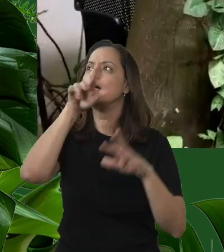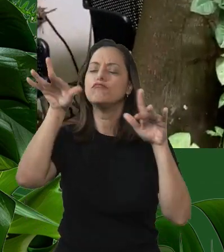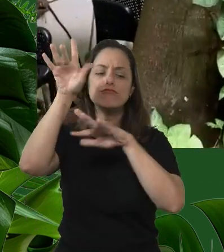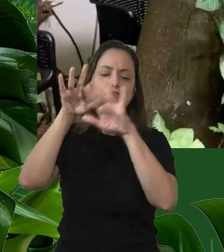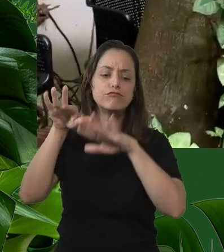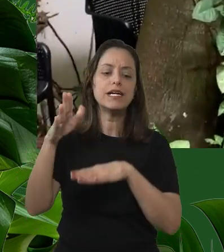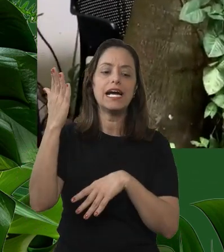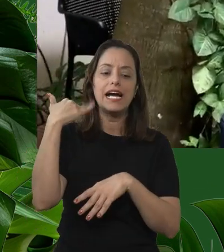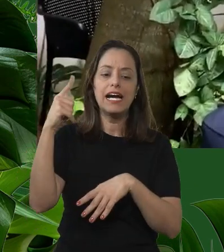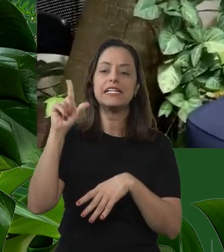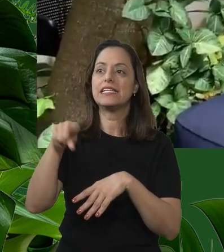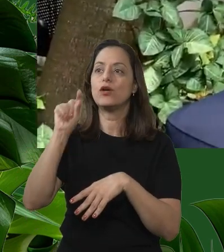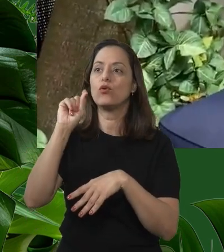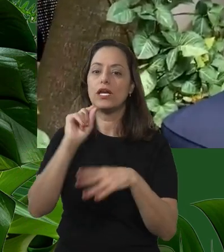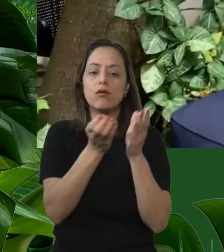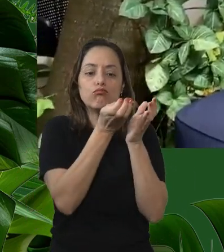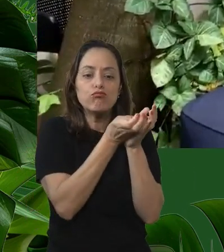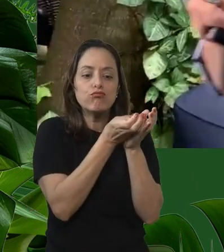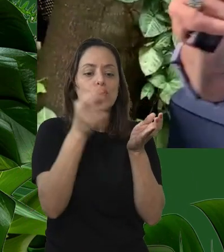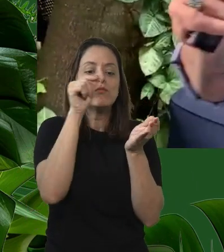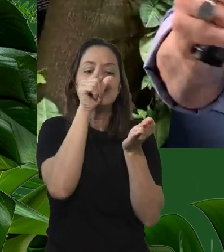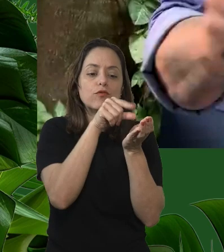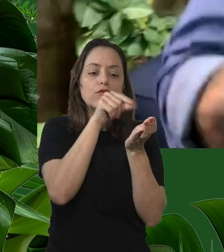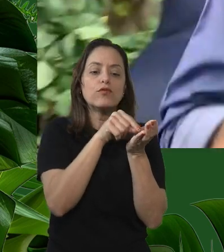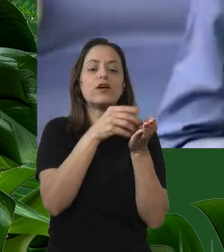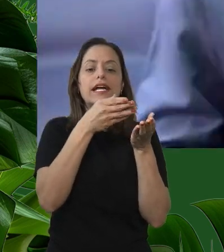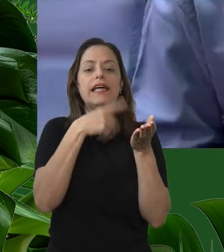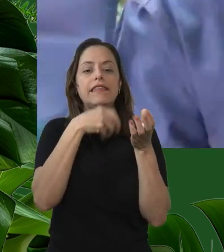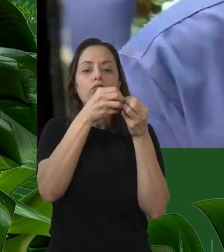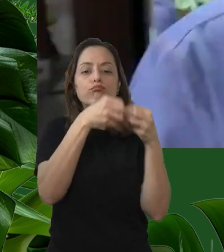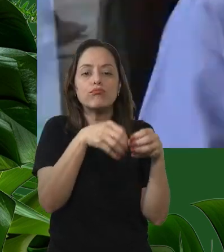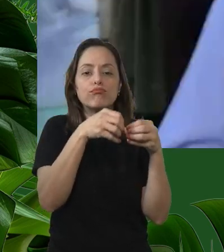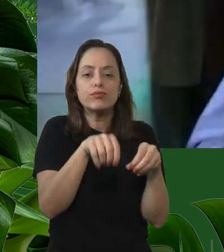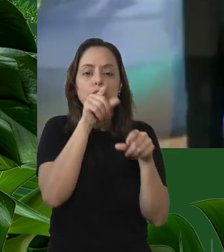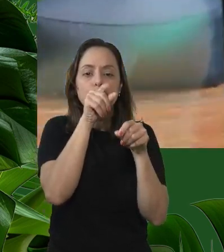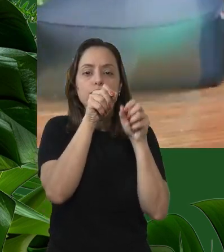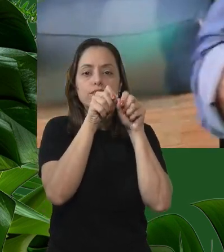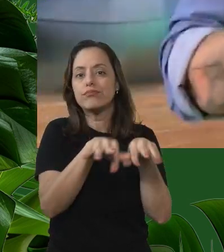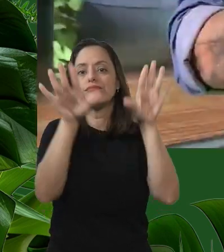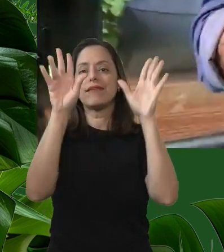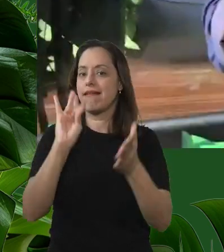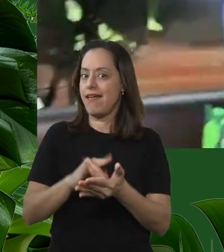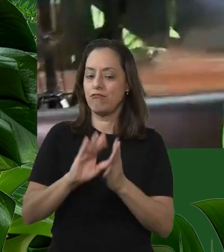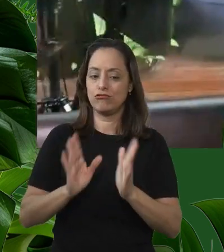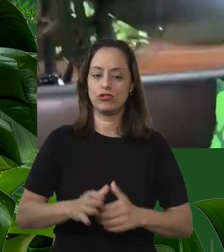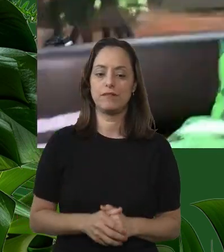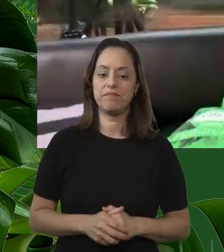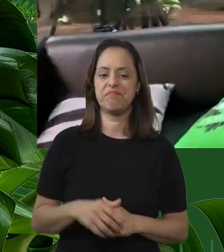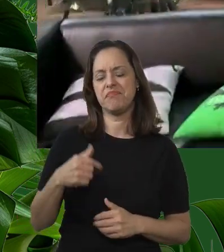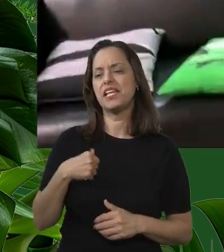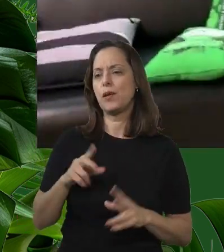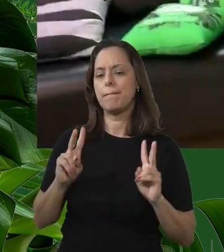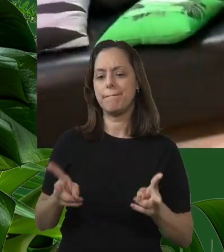verdadeira. Teve ninho, eles nasceram, foi lindo, maravilhoso. Real, tô falando seríssimo. Deixa eu voltar aqui com o meu ponto. Produção, eu fico neste cenário aqui